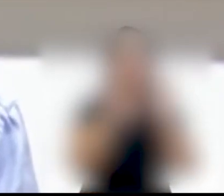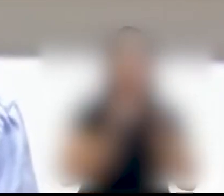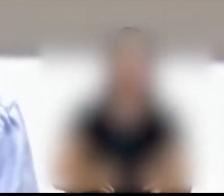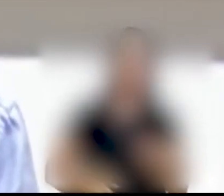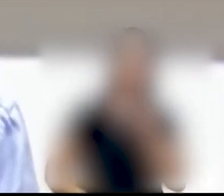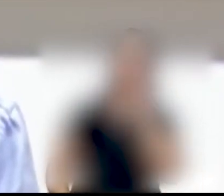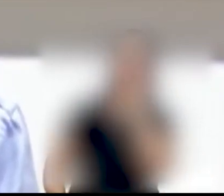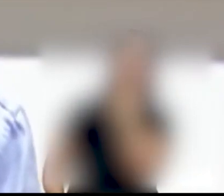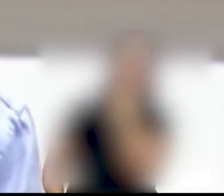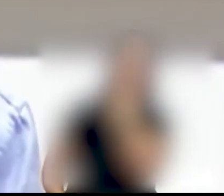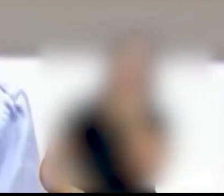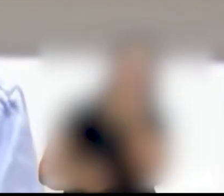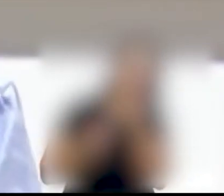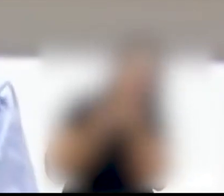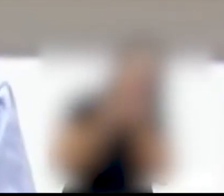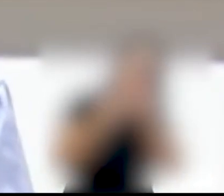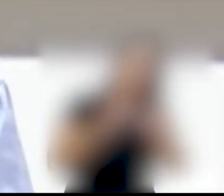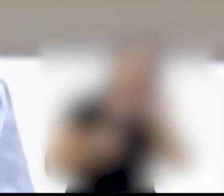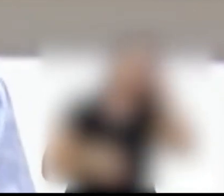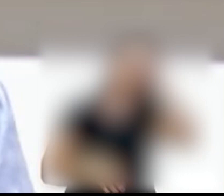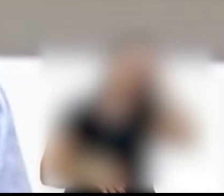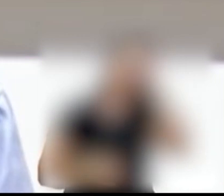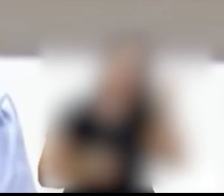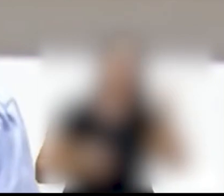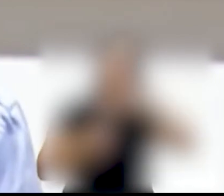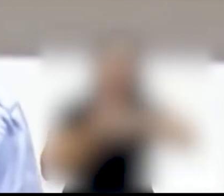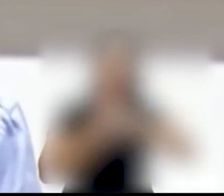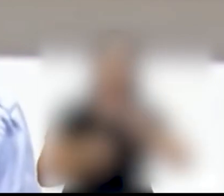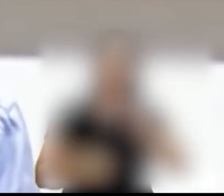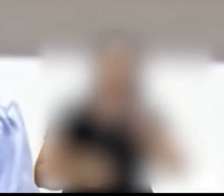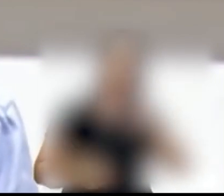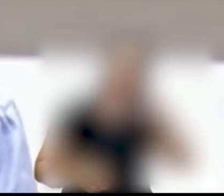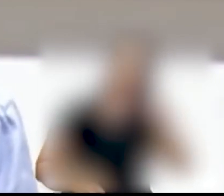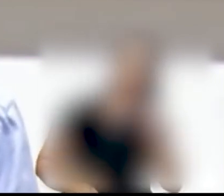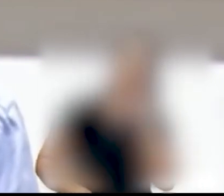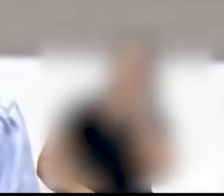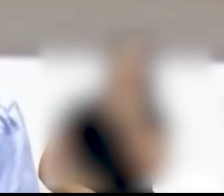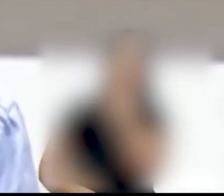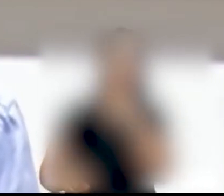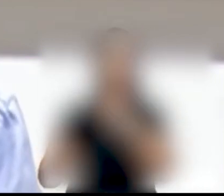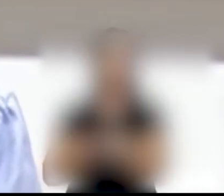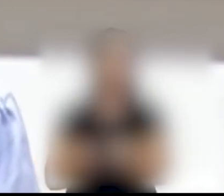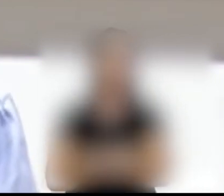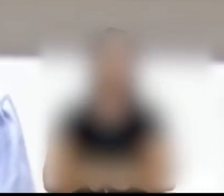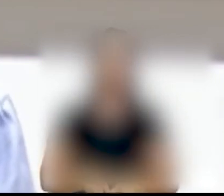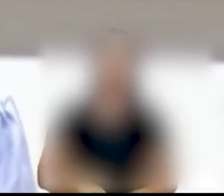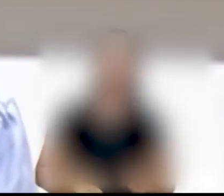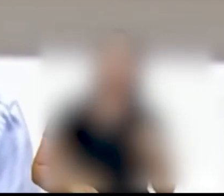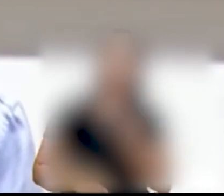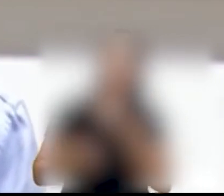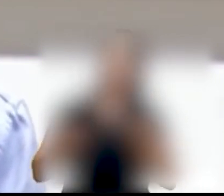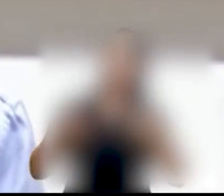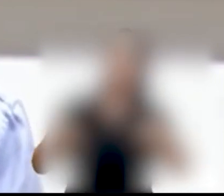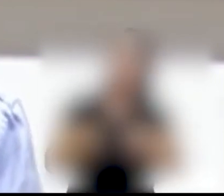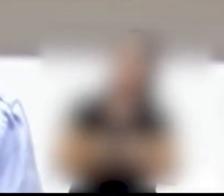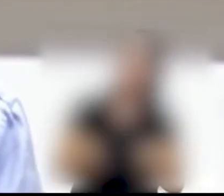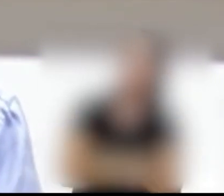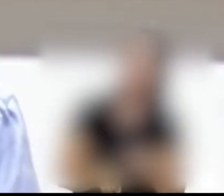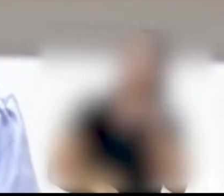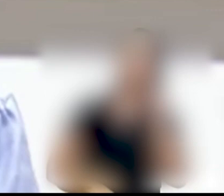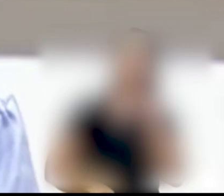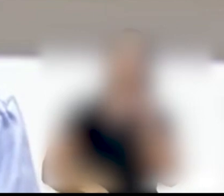aberto todos os dias e a volta ao suco do nosso restaurante universitário. Queremos também